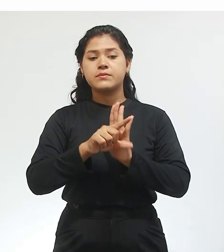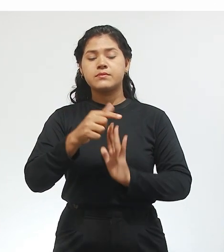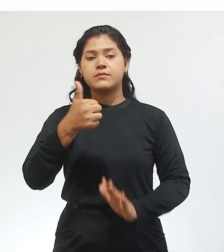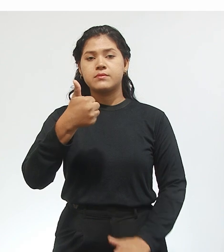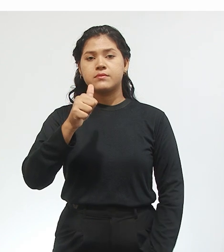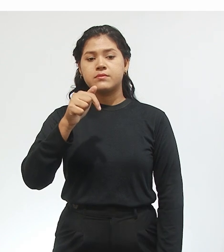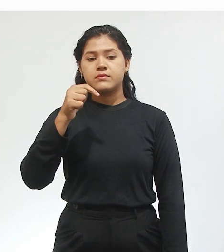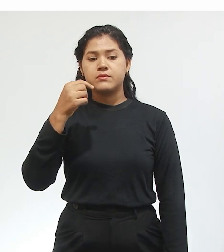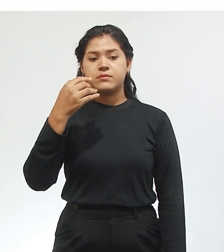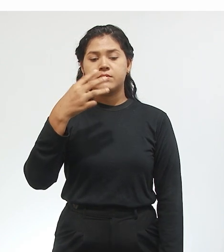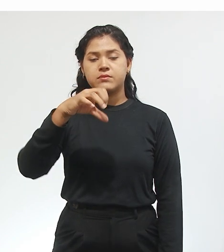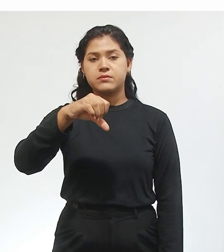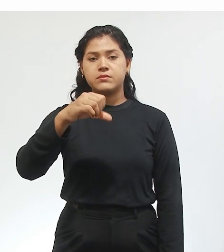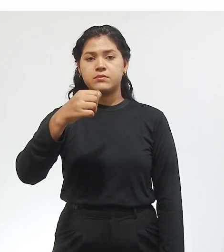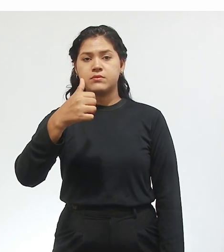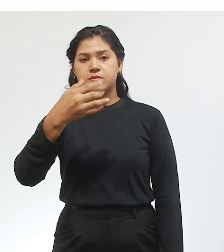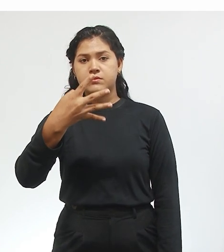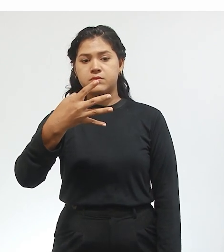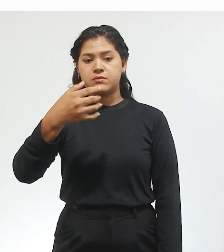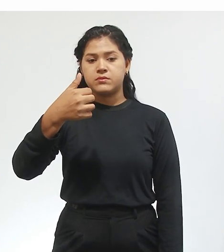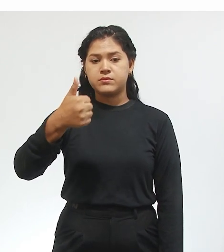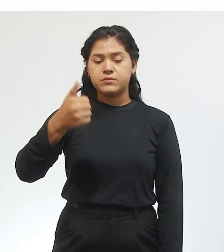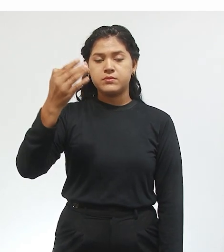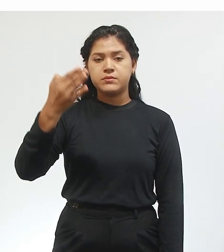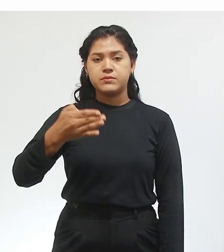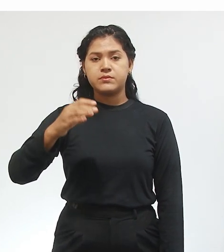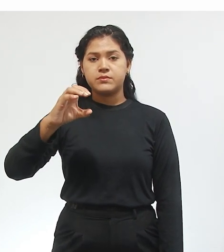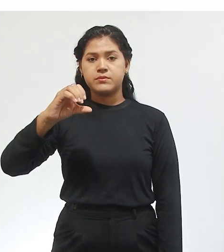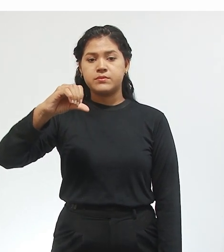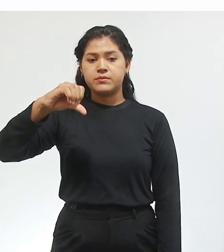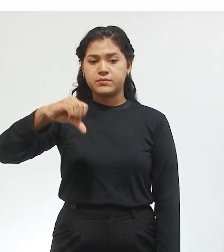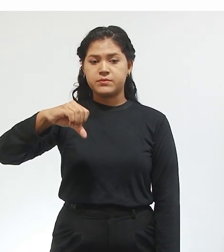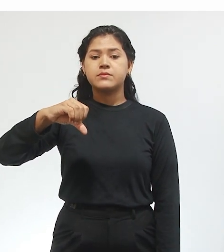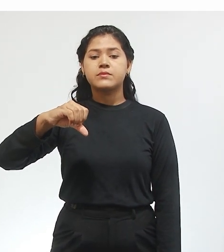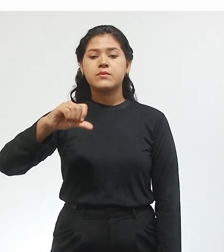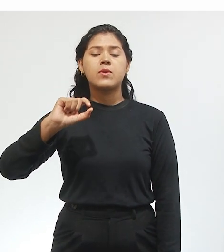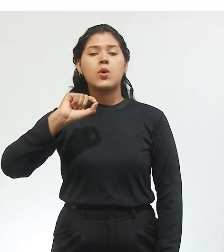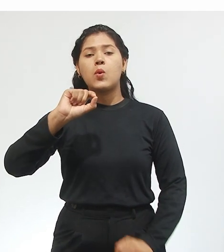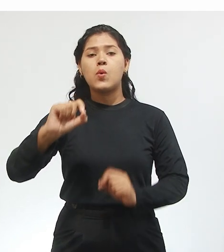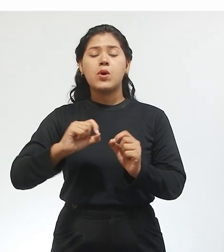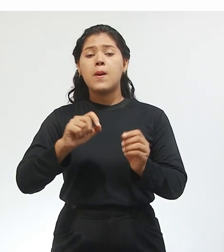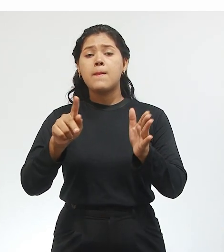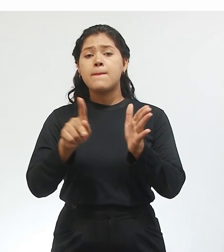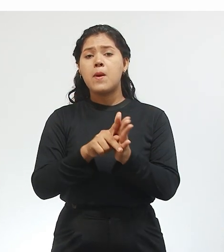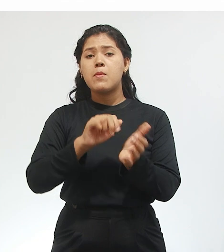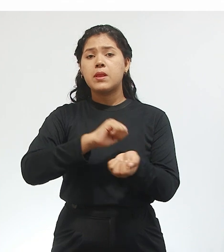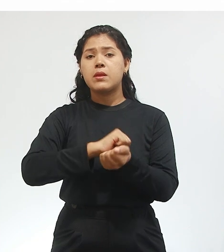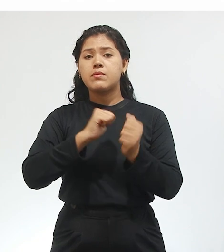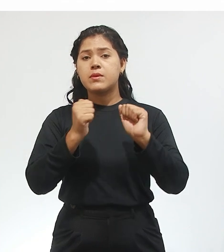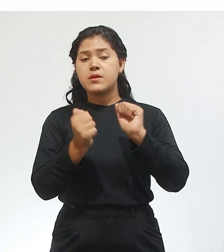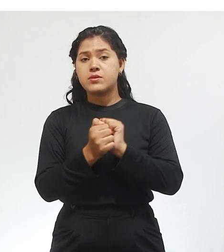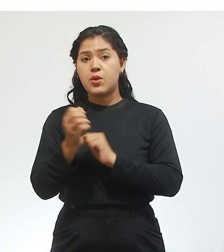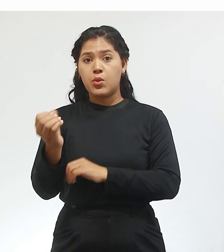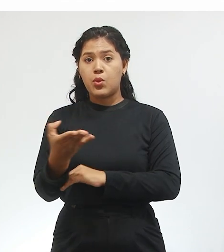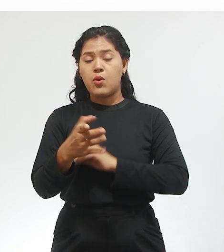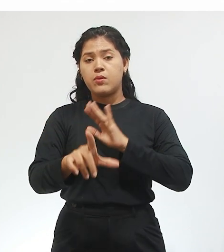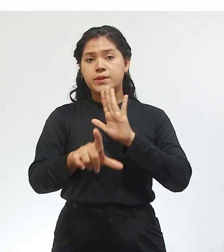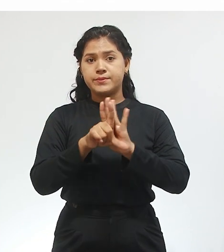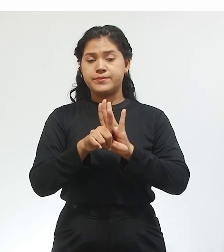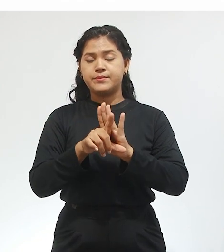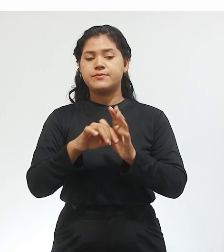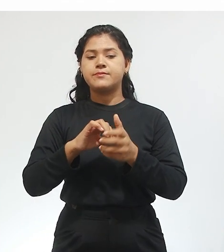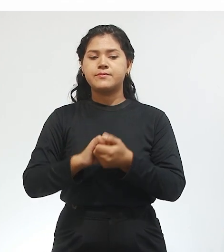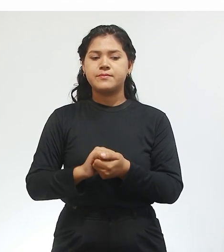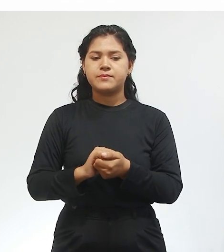2009. Por causa das convergências, tá, internacionais da contabilidade, houveram aqui